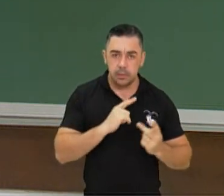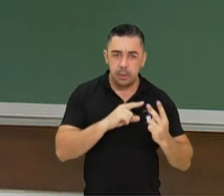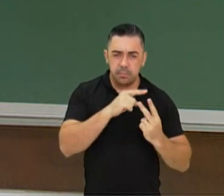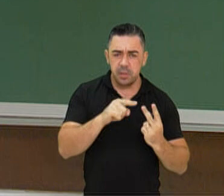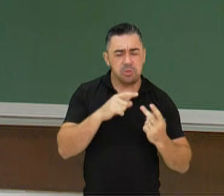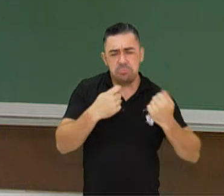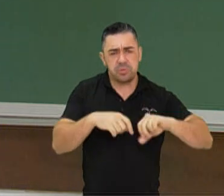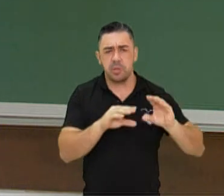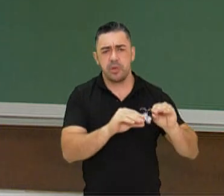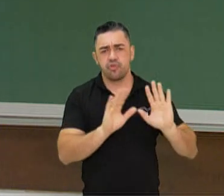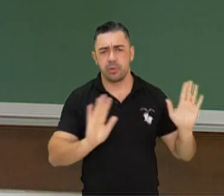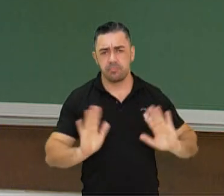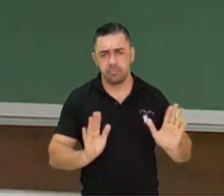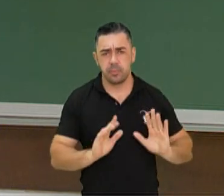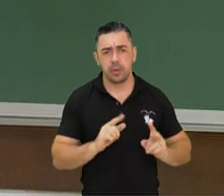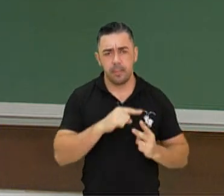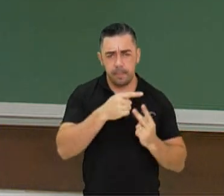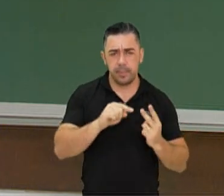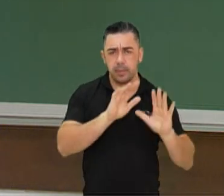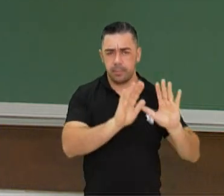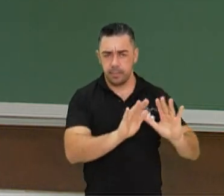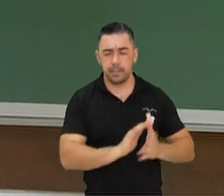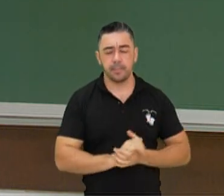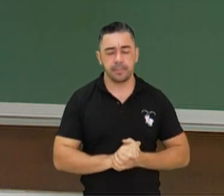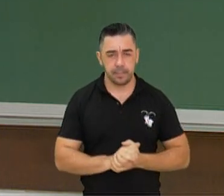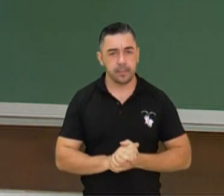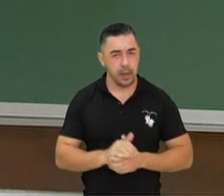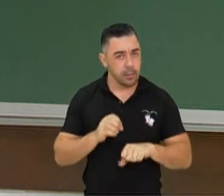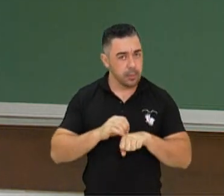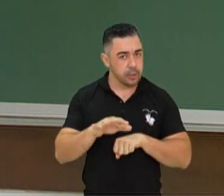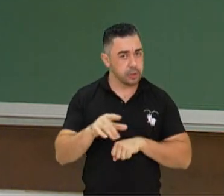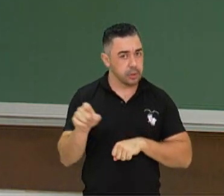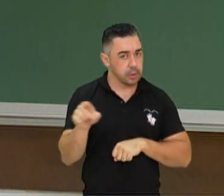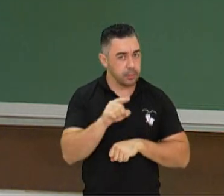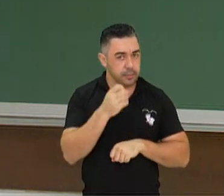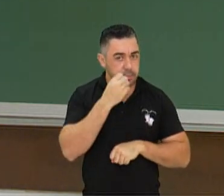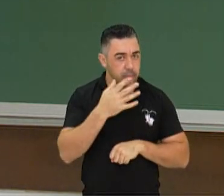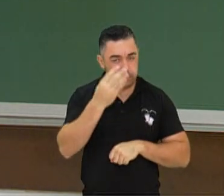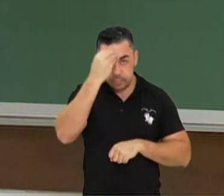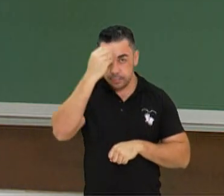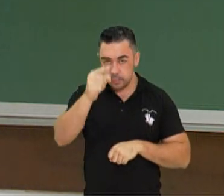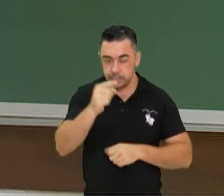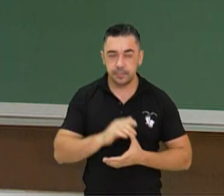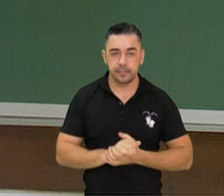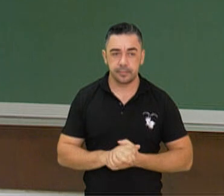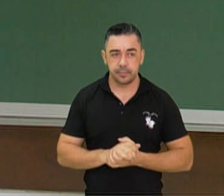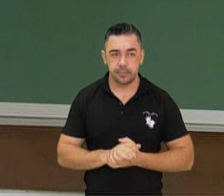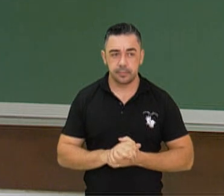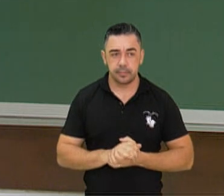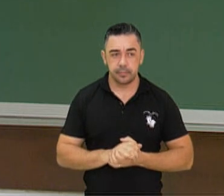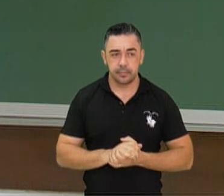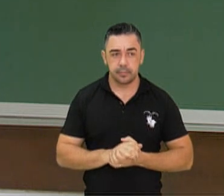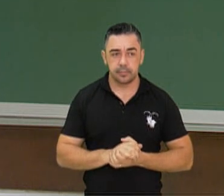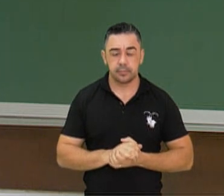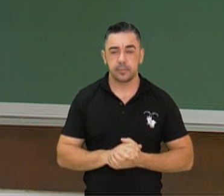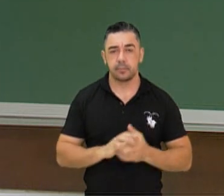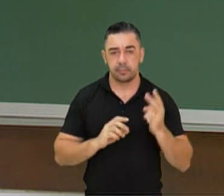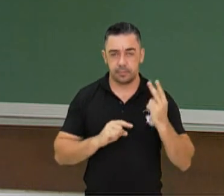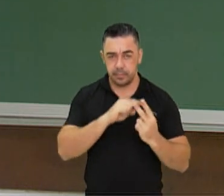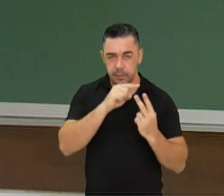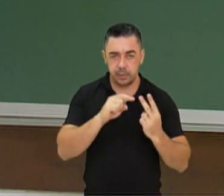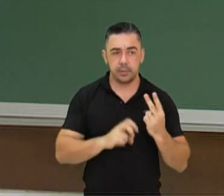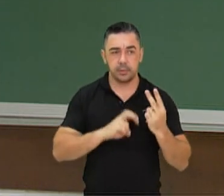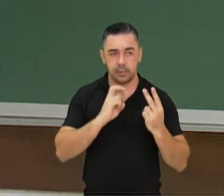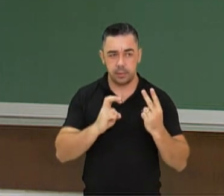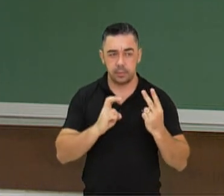π, deixa o π aqui, tá? Então, já ficou uma dica bem boa aí para vocês. Então, π, geratriz que é 5, 5